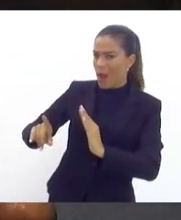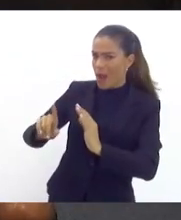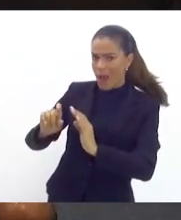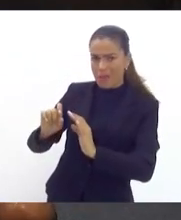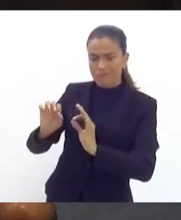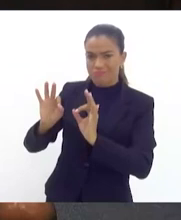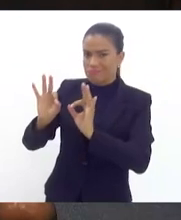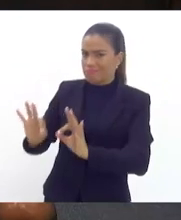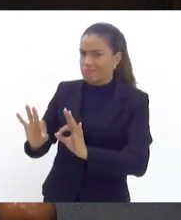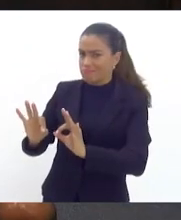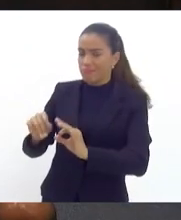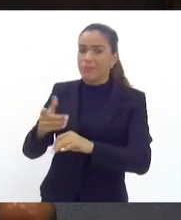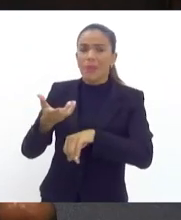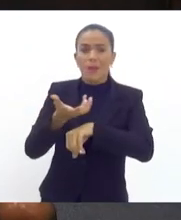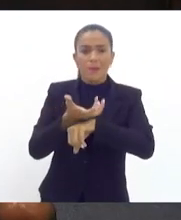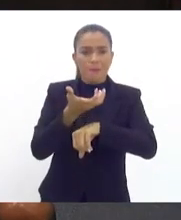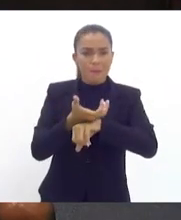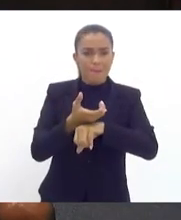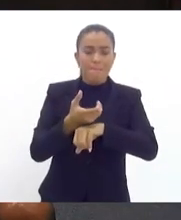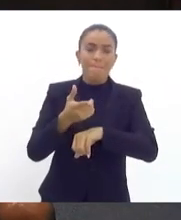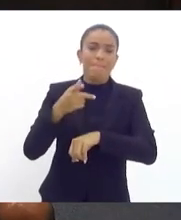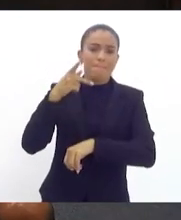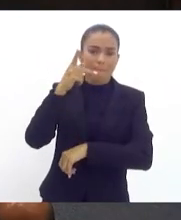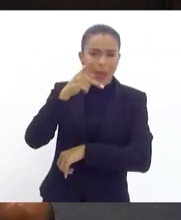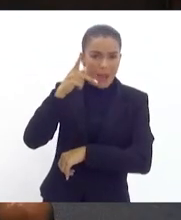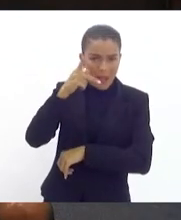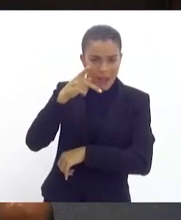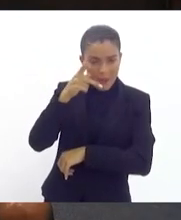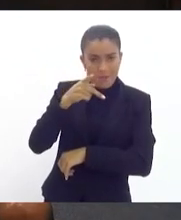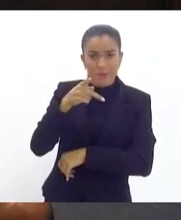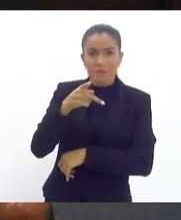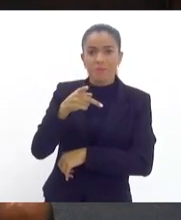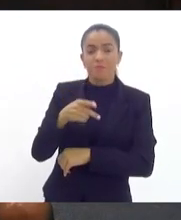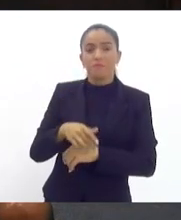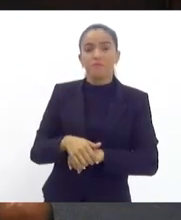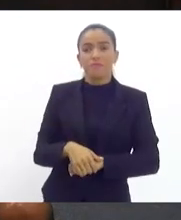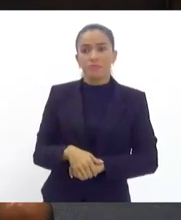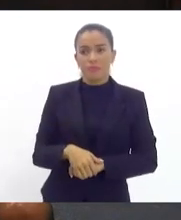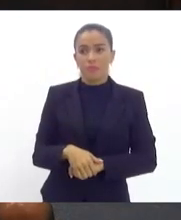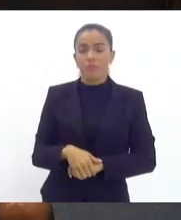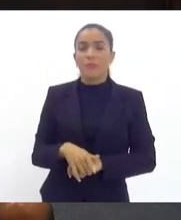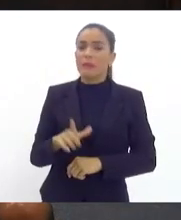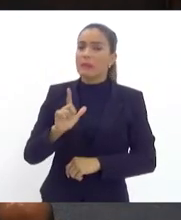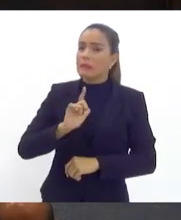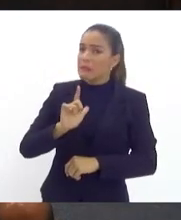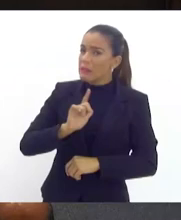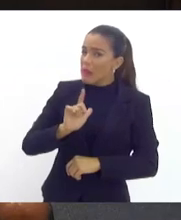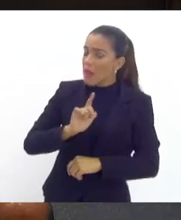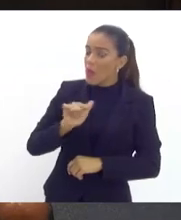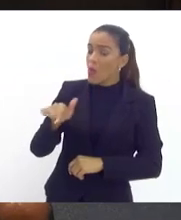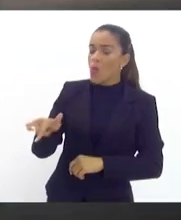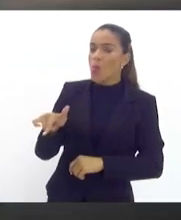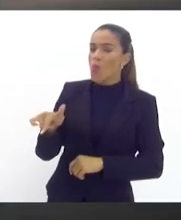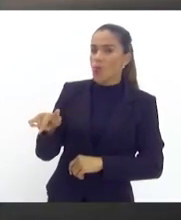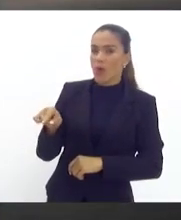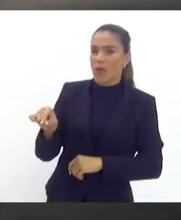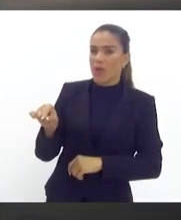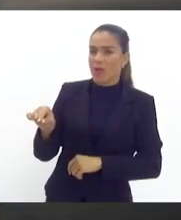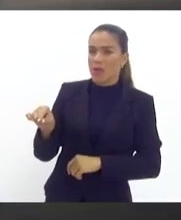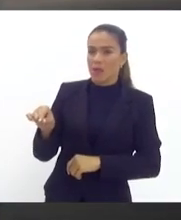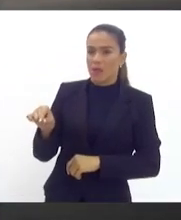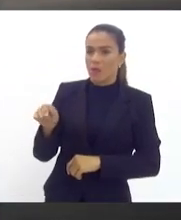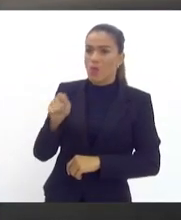esquina com Rua Paraíba tá que foi Teoricamente lacrado não